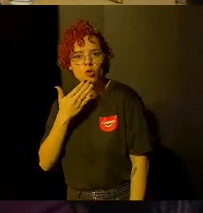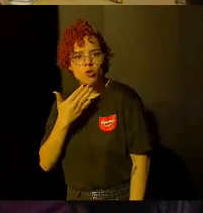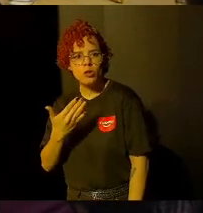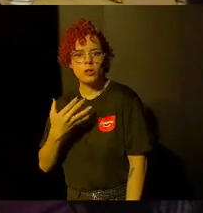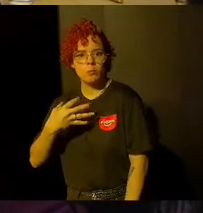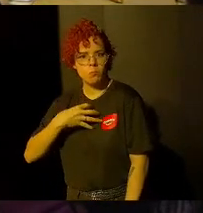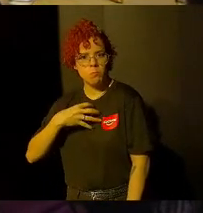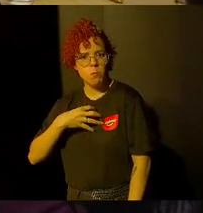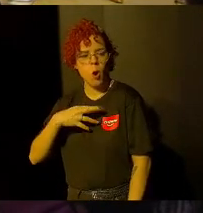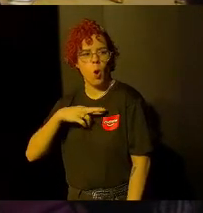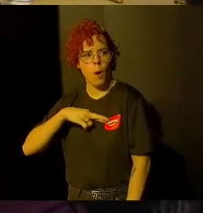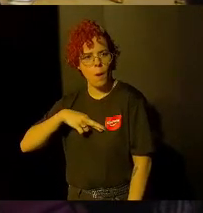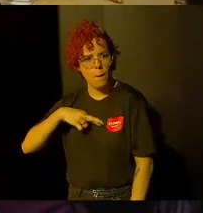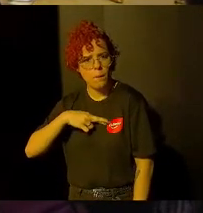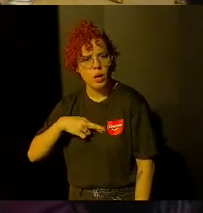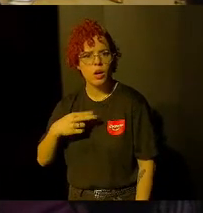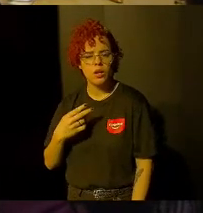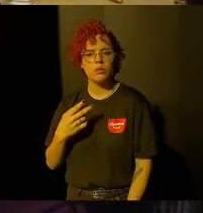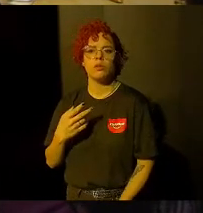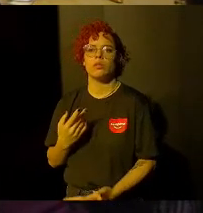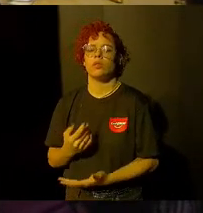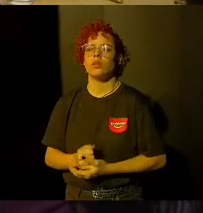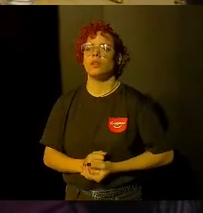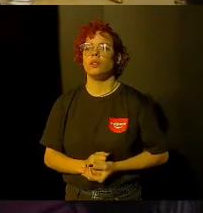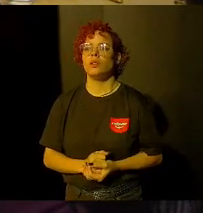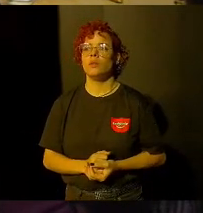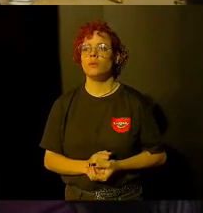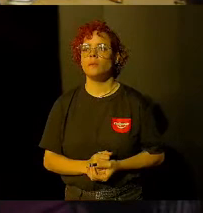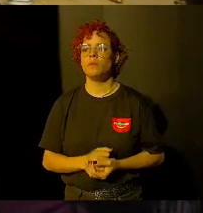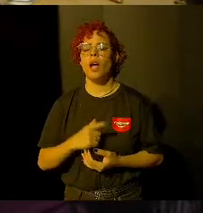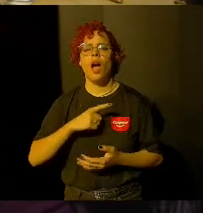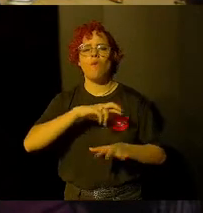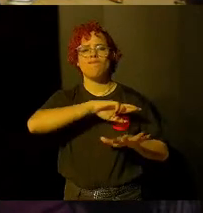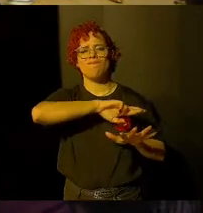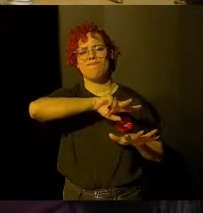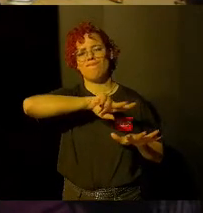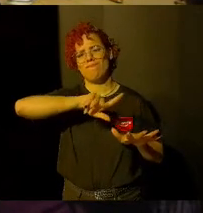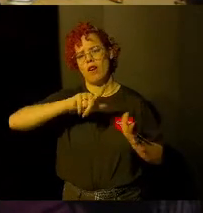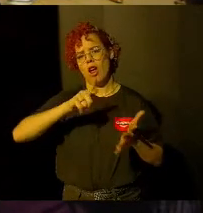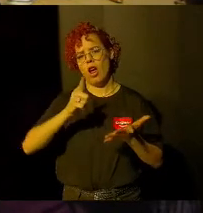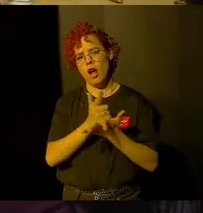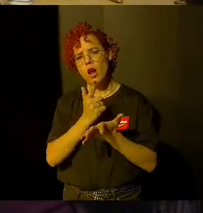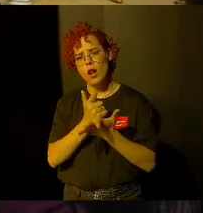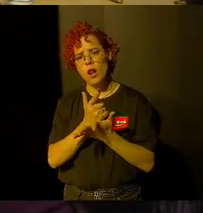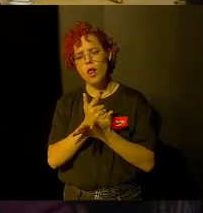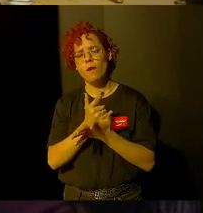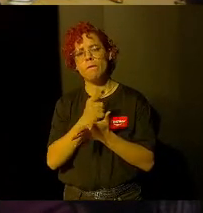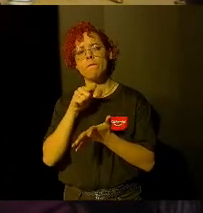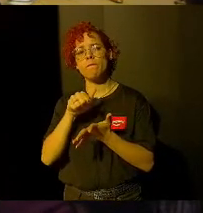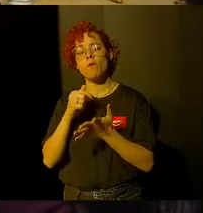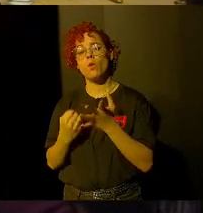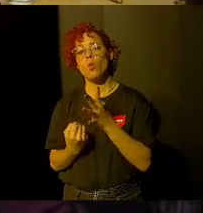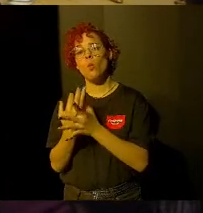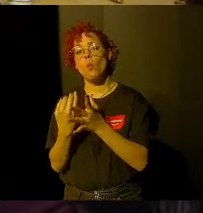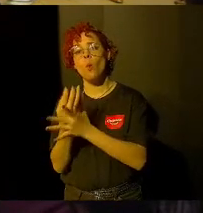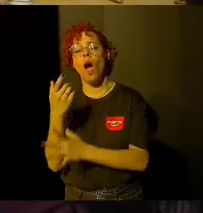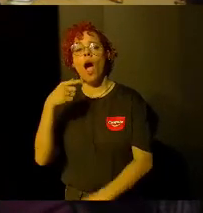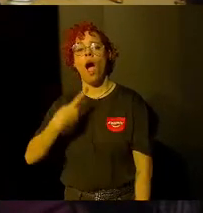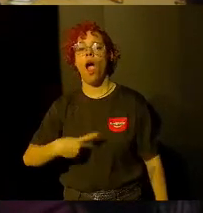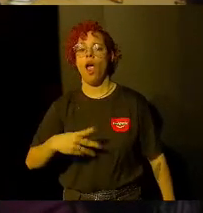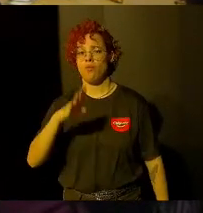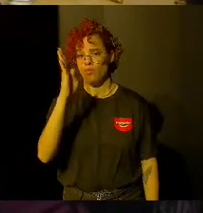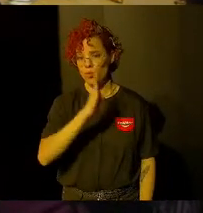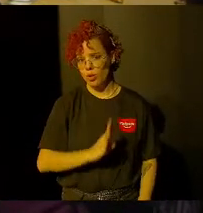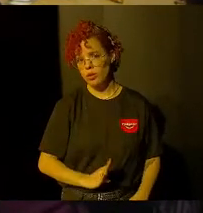a fotos uma entrada mais pelo ensaio como tantos livros nessa linha surgiram no Brasil nos últimos anos